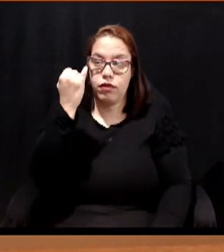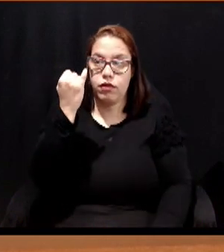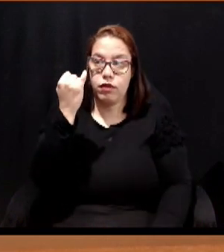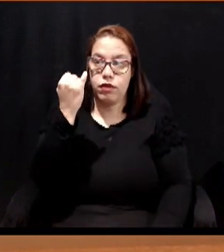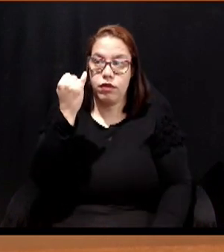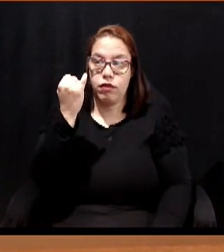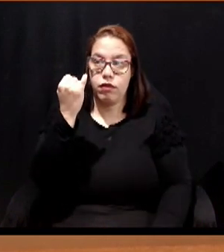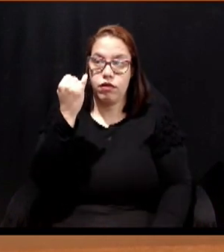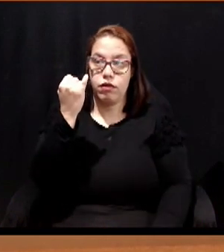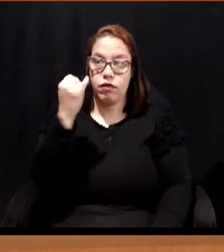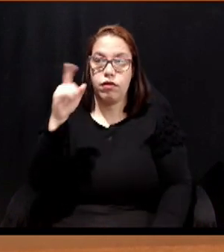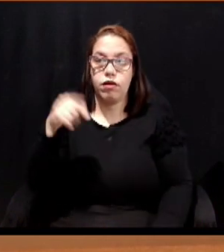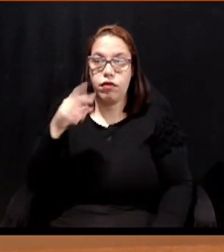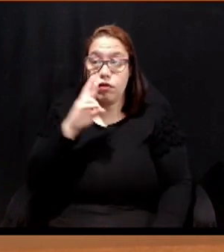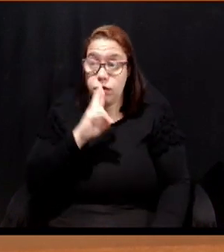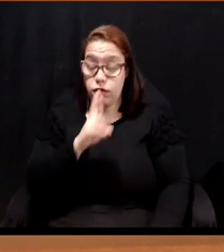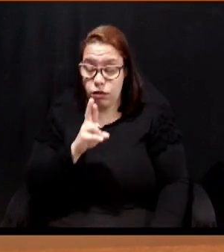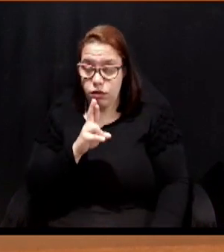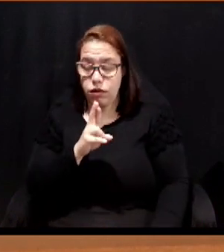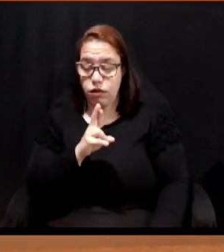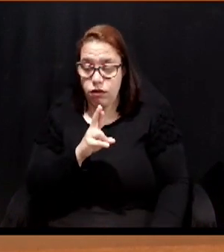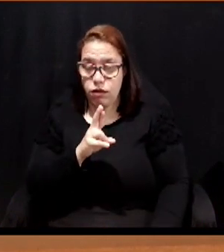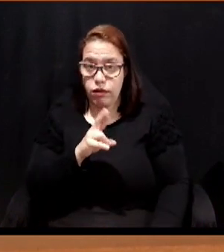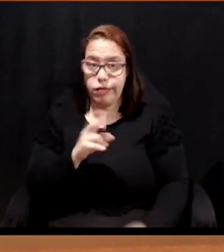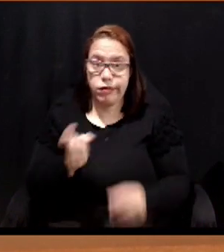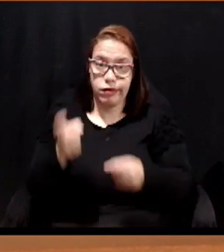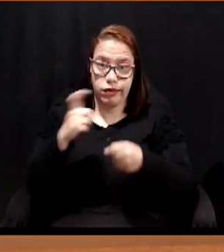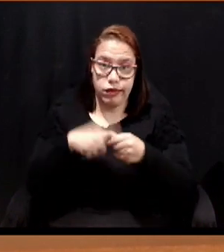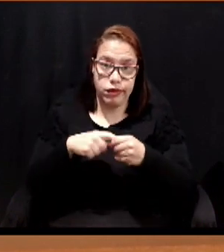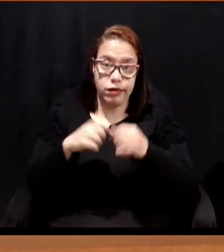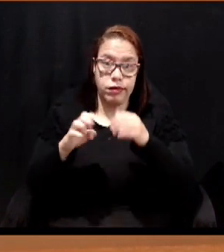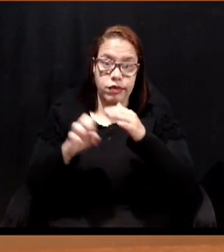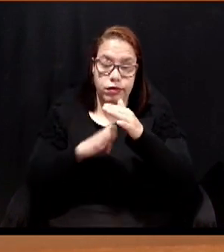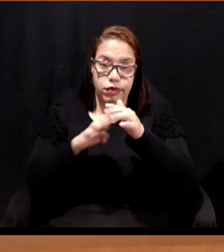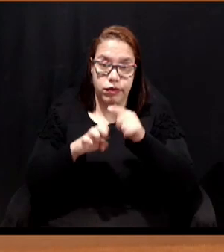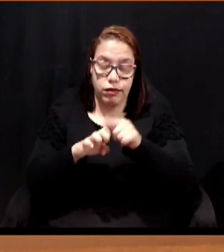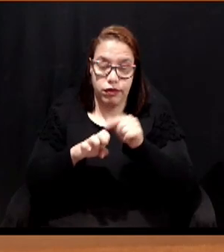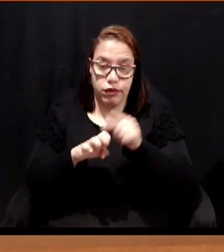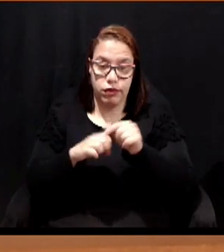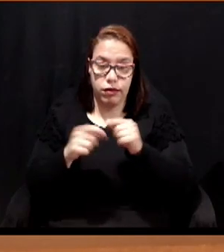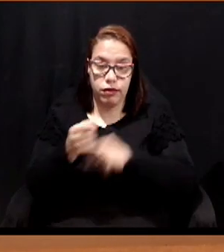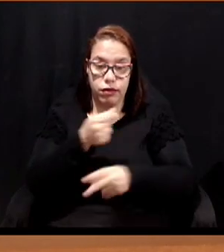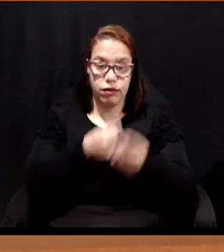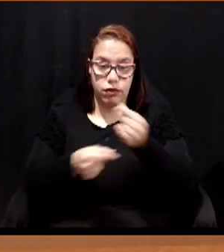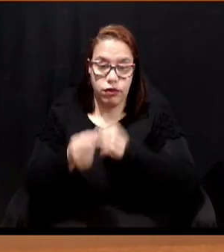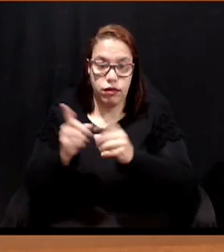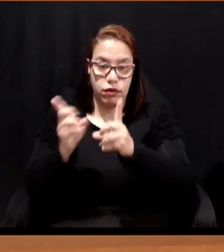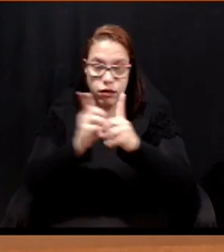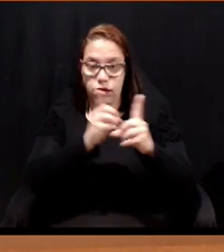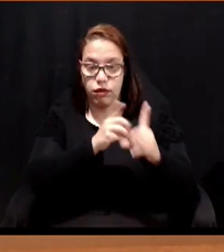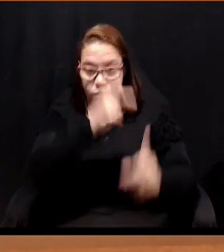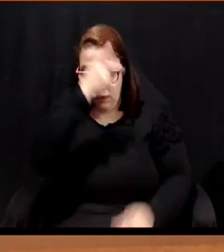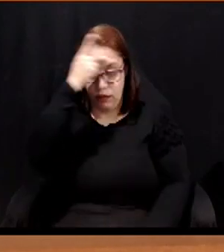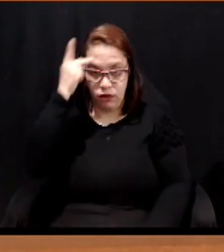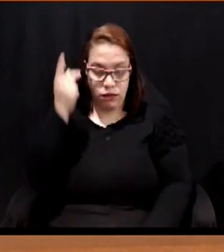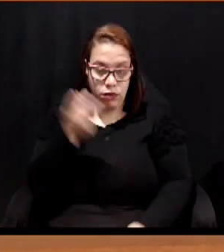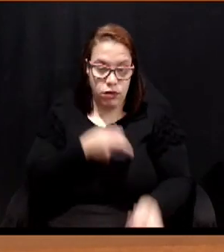esse resultado, que é voltado para emprego, renda e atendimento às questões